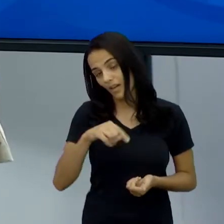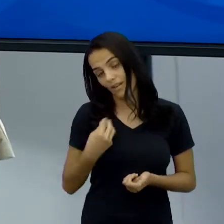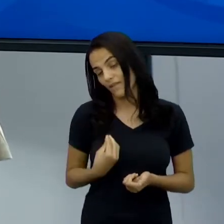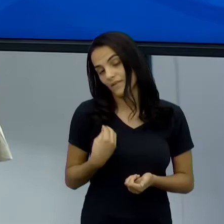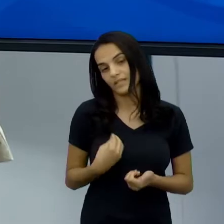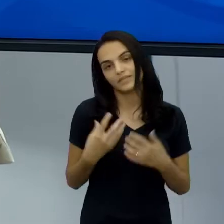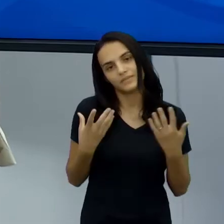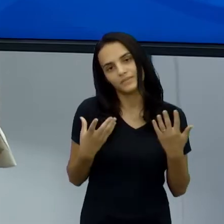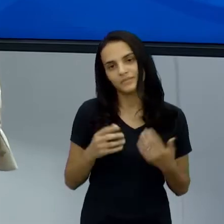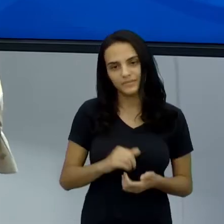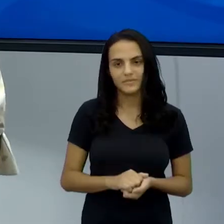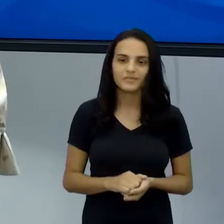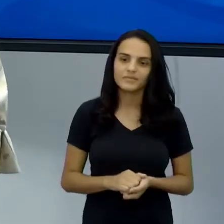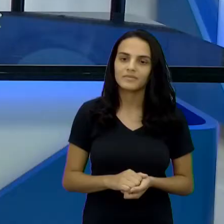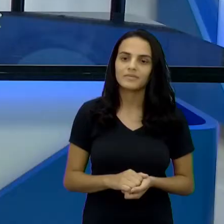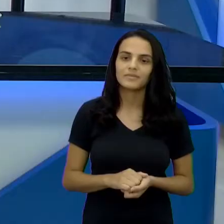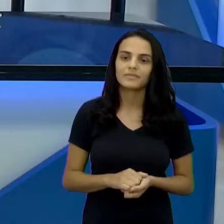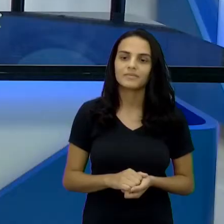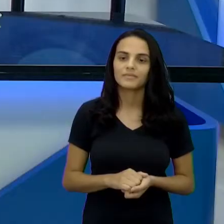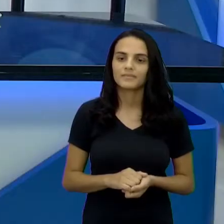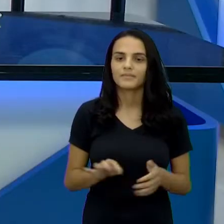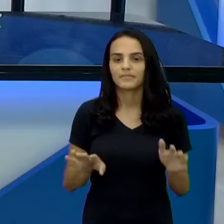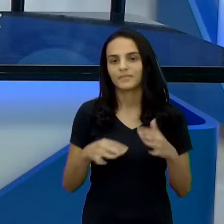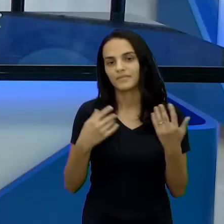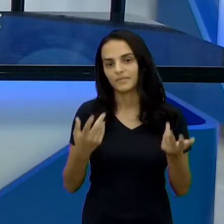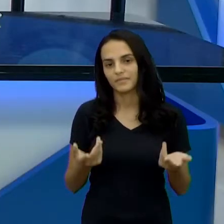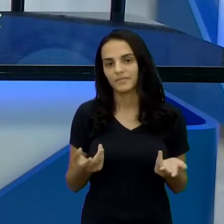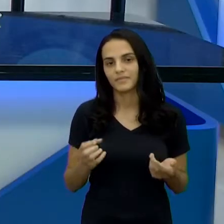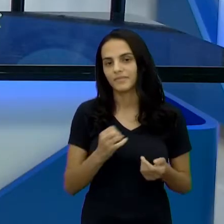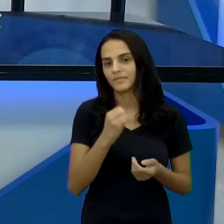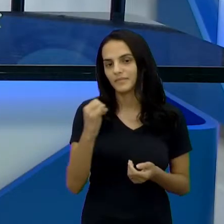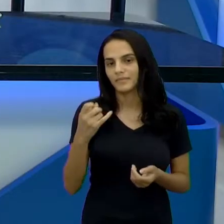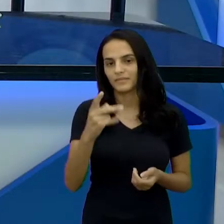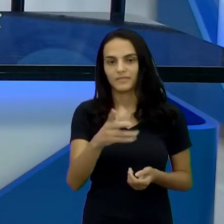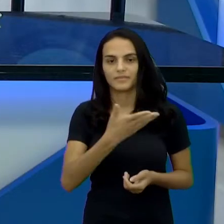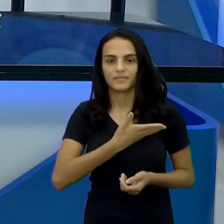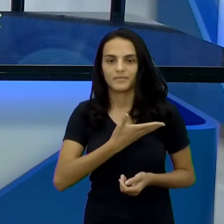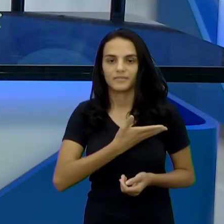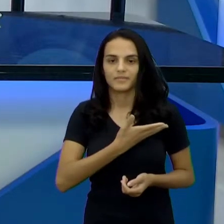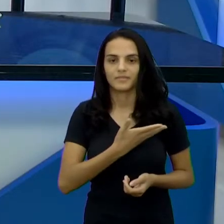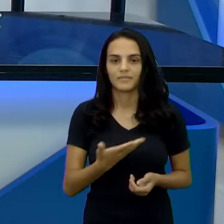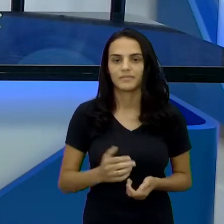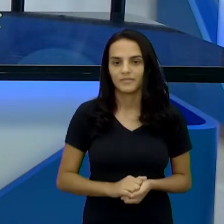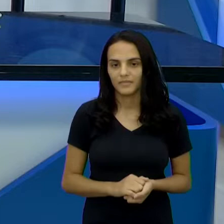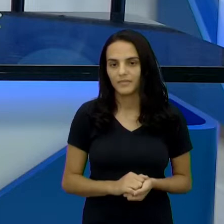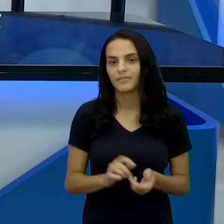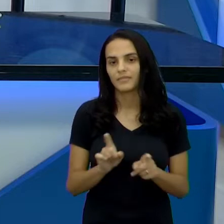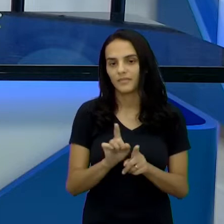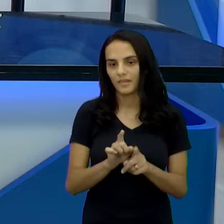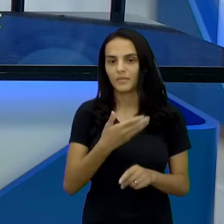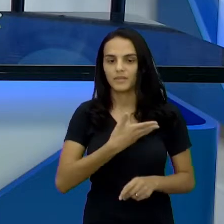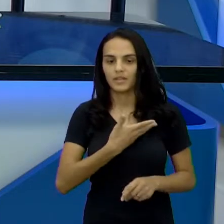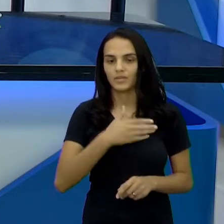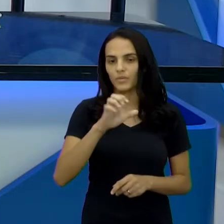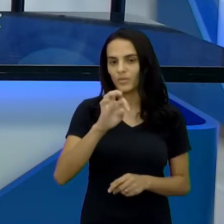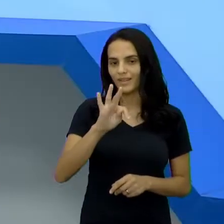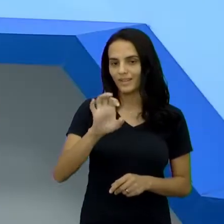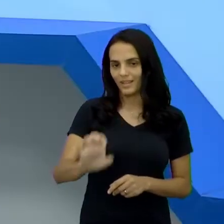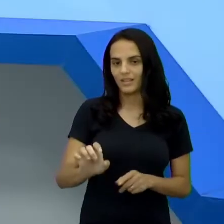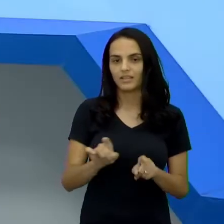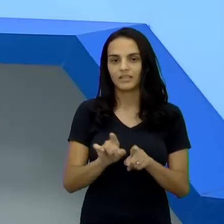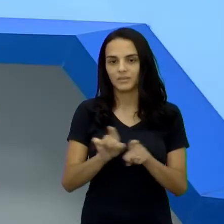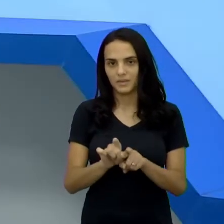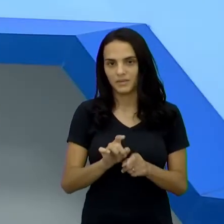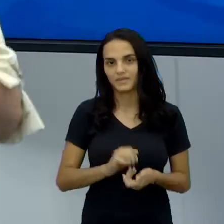não, não é mesmo? É sobre isso. Porque ser amigo do Giba é ter amizade com ETs também. A gente tem que fazer esse meio